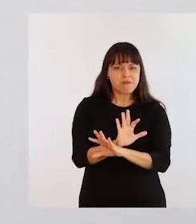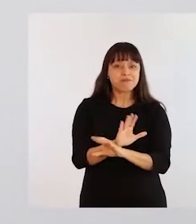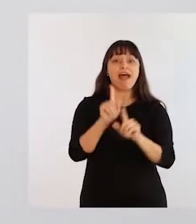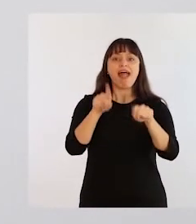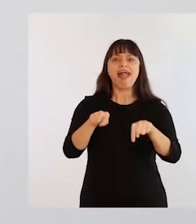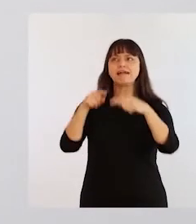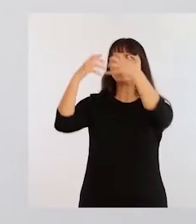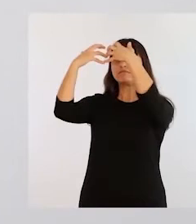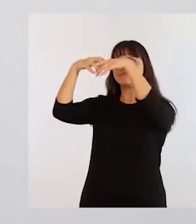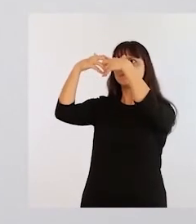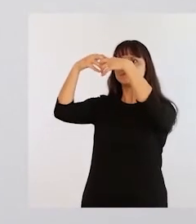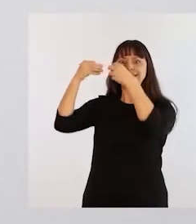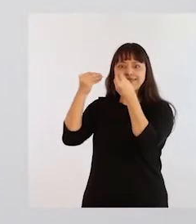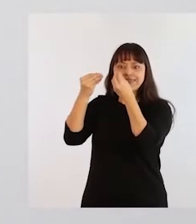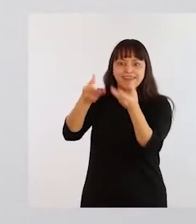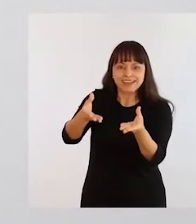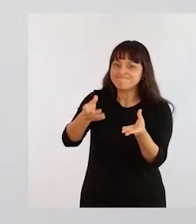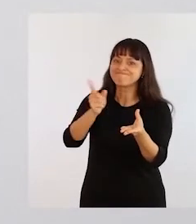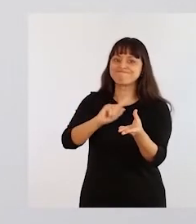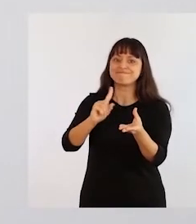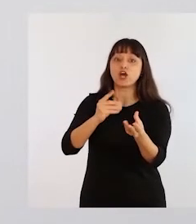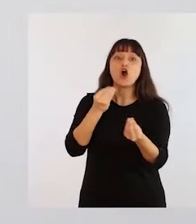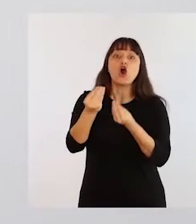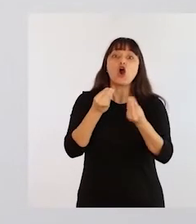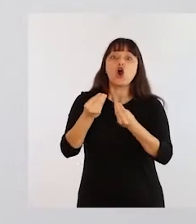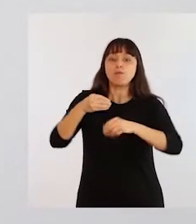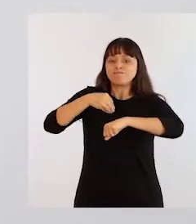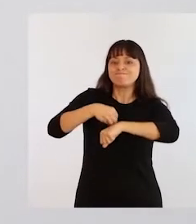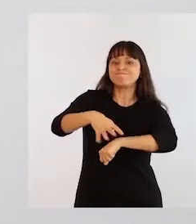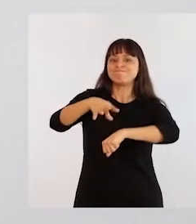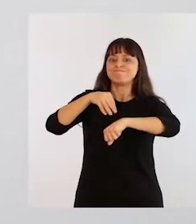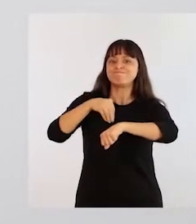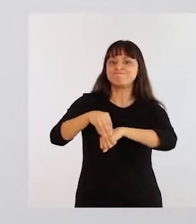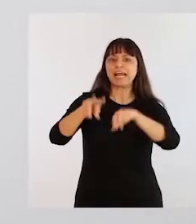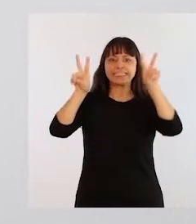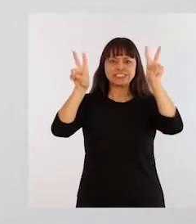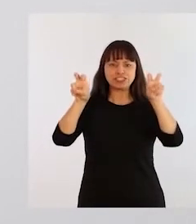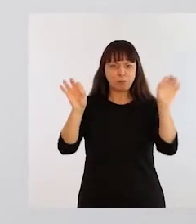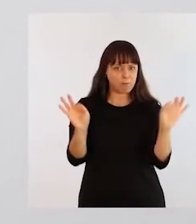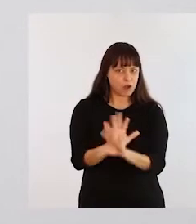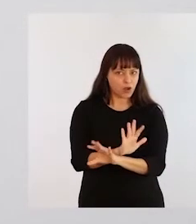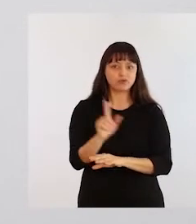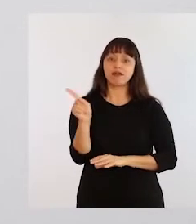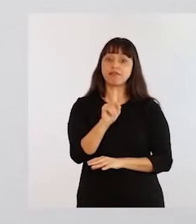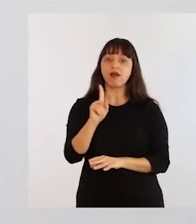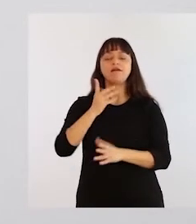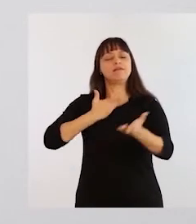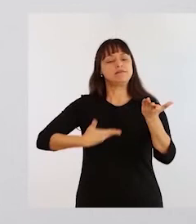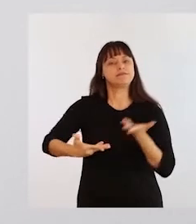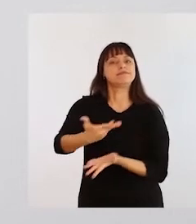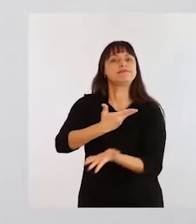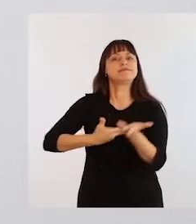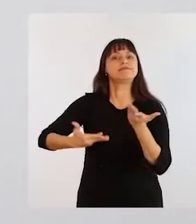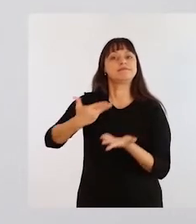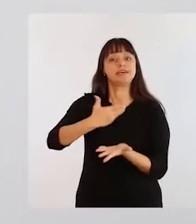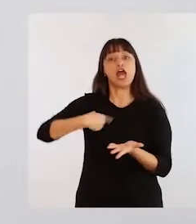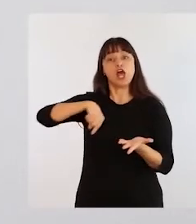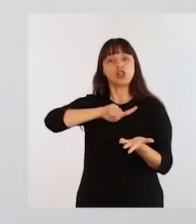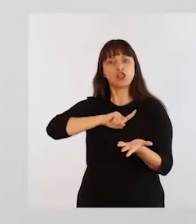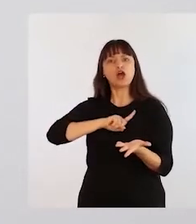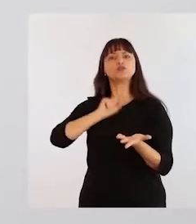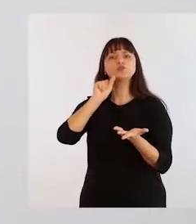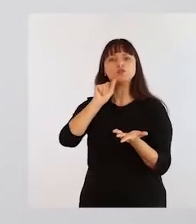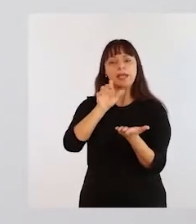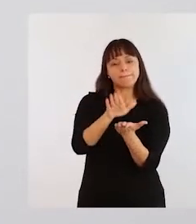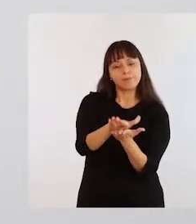desvios que tanta falta nos fazem. Começamos então falando em artistas e obras. Na busca por